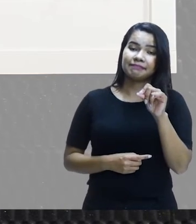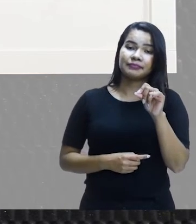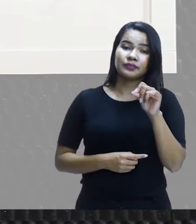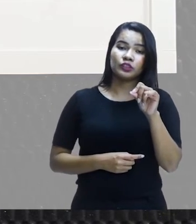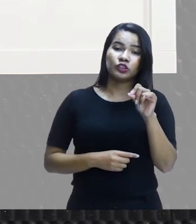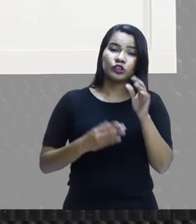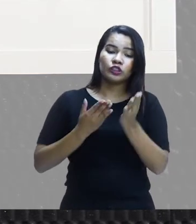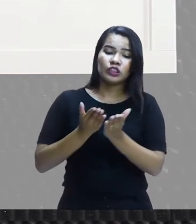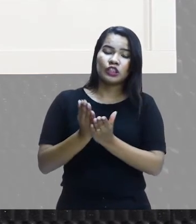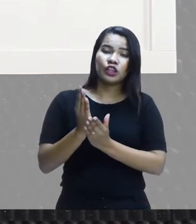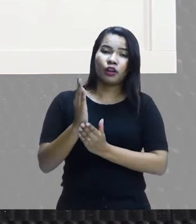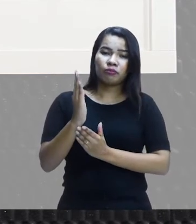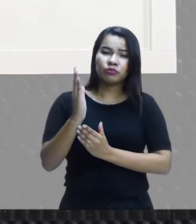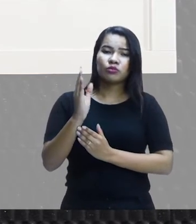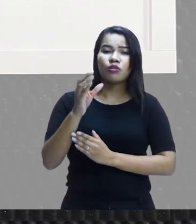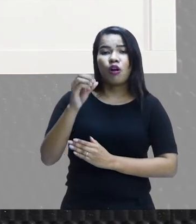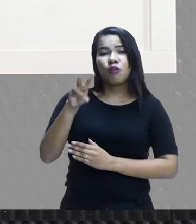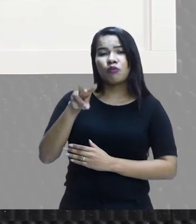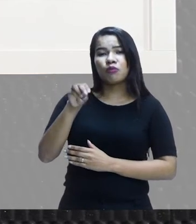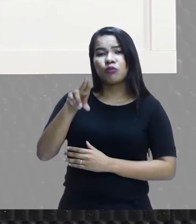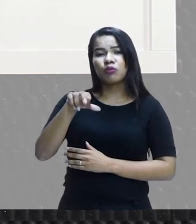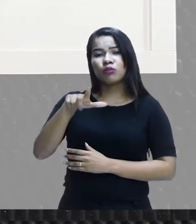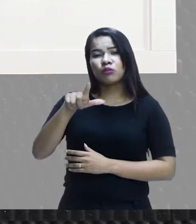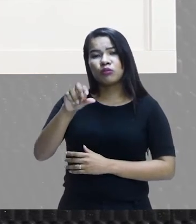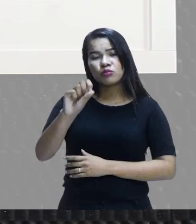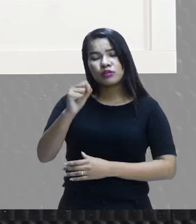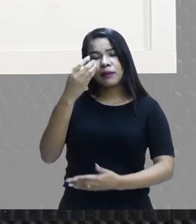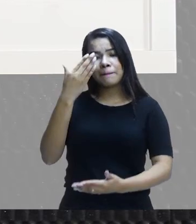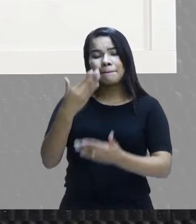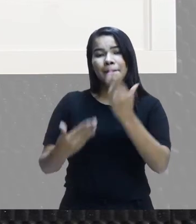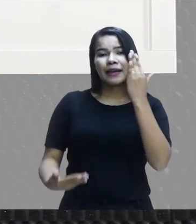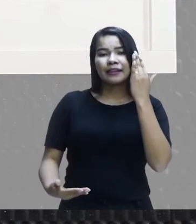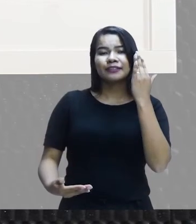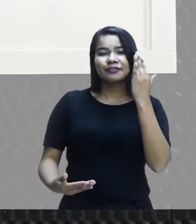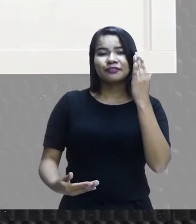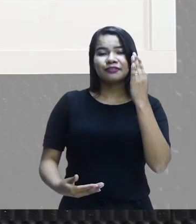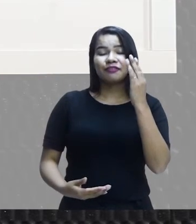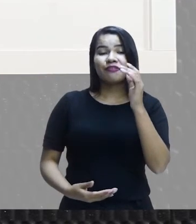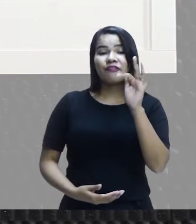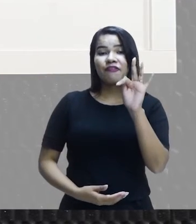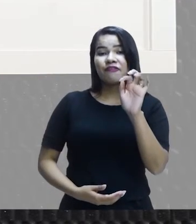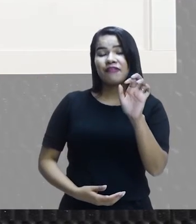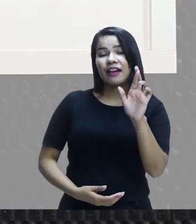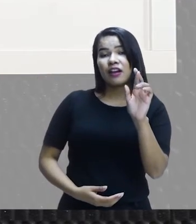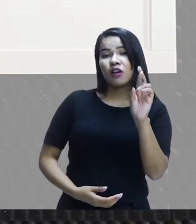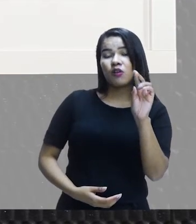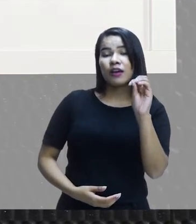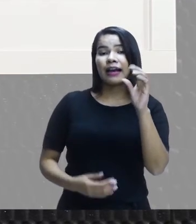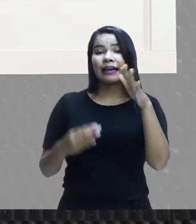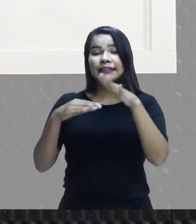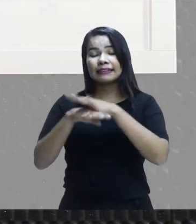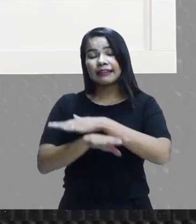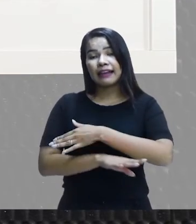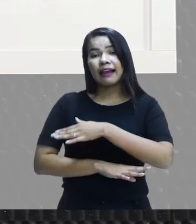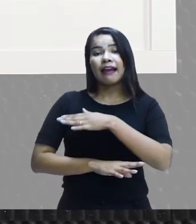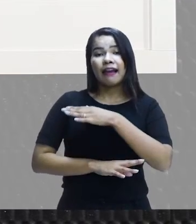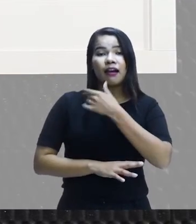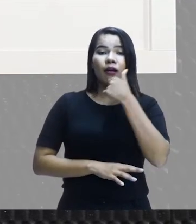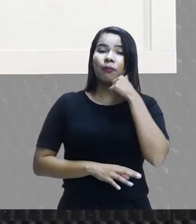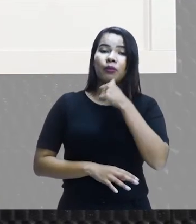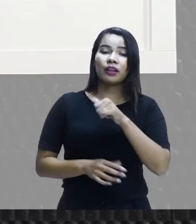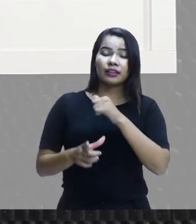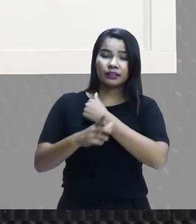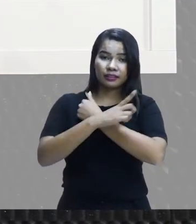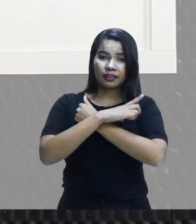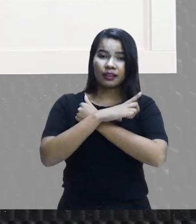a postura dos ovos, ela perde, tá, ok? Isso é natural, fêmeas perderem ferro, Até uma mulher, tá ok, no ciclo menstrual, ela tem uma perda